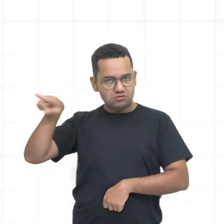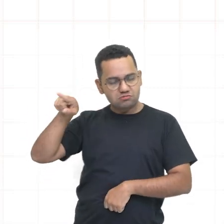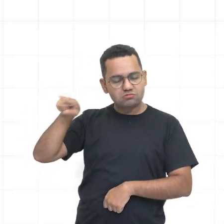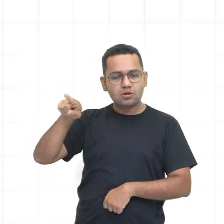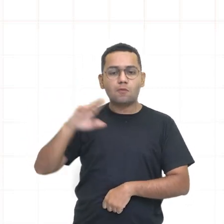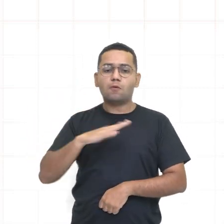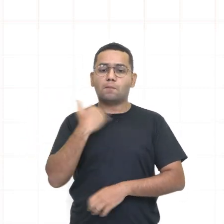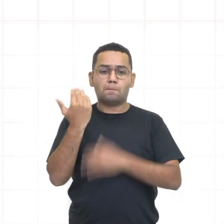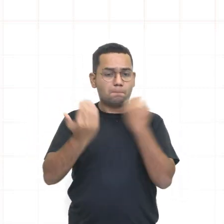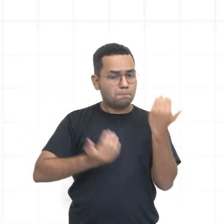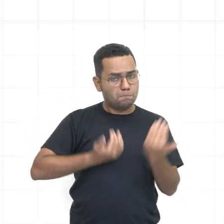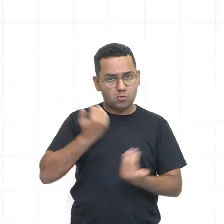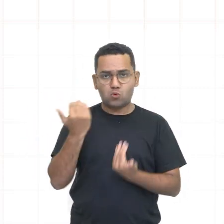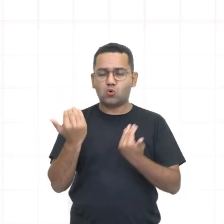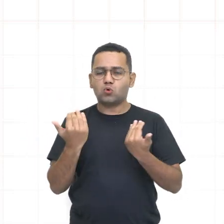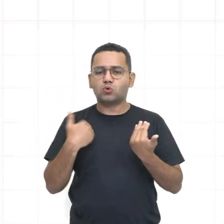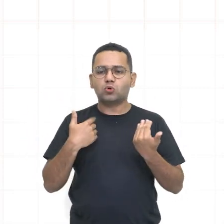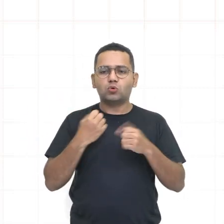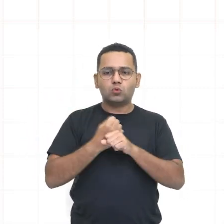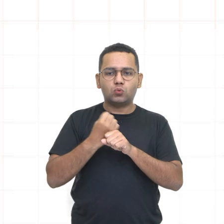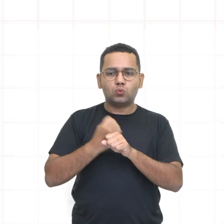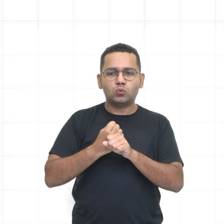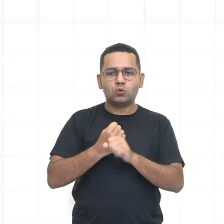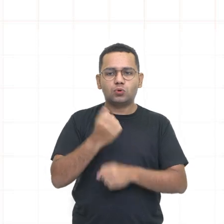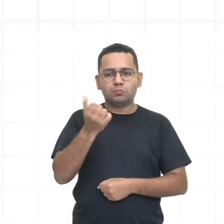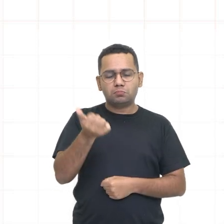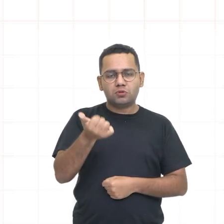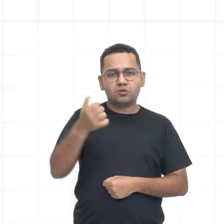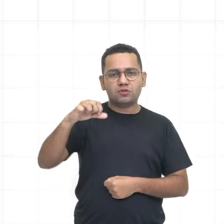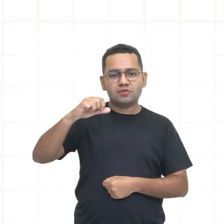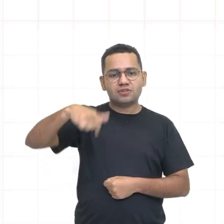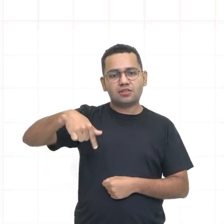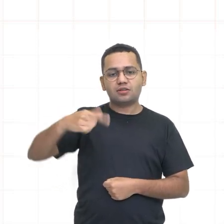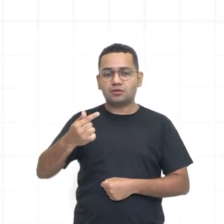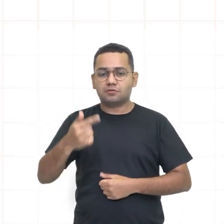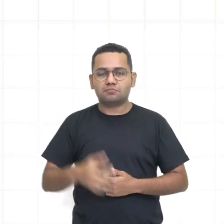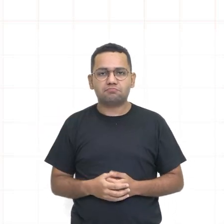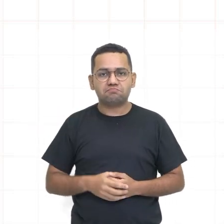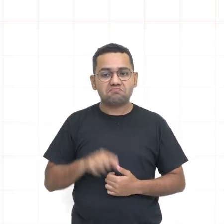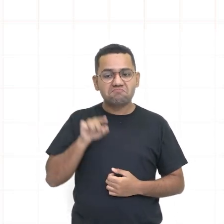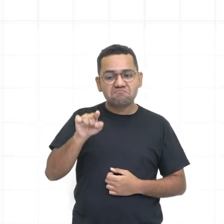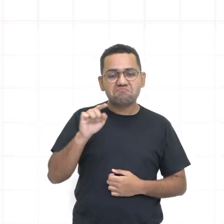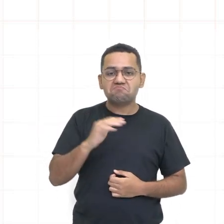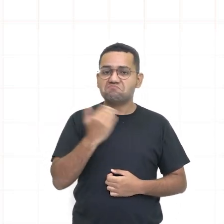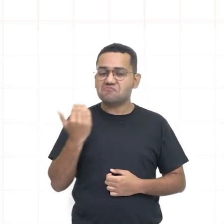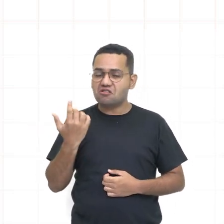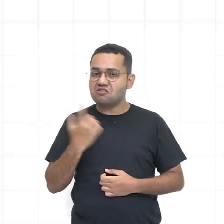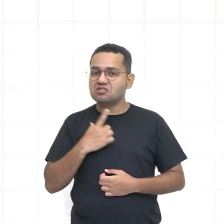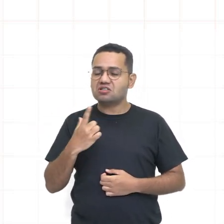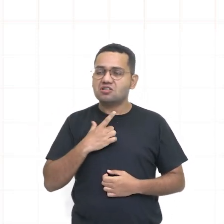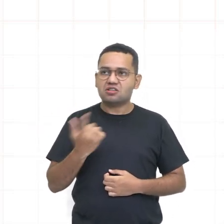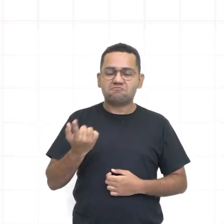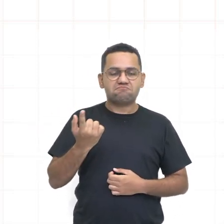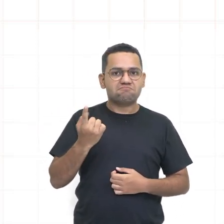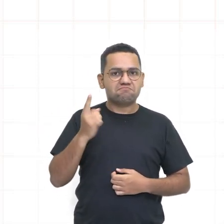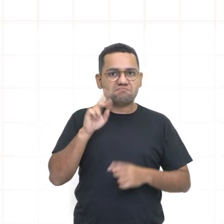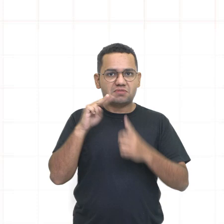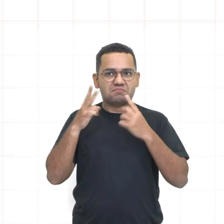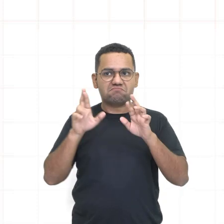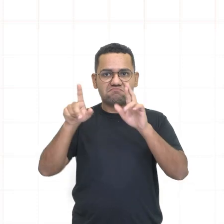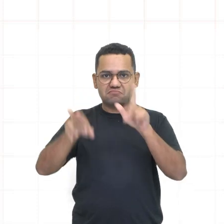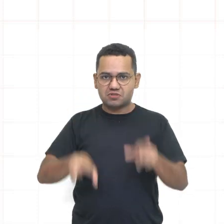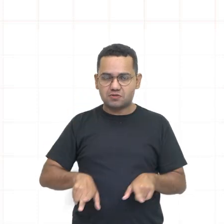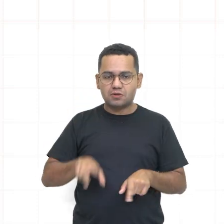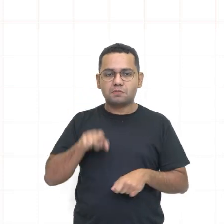forças de segurança em 1972. Sua morte gerou controvérsia e alegações de que ele